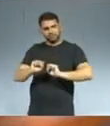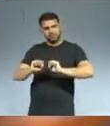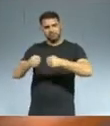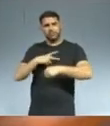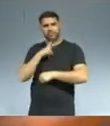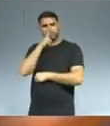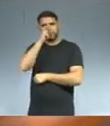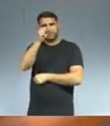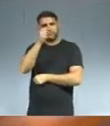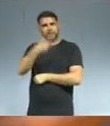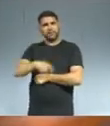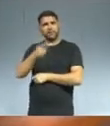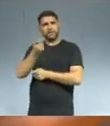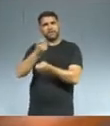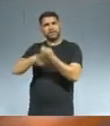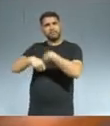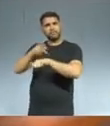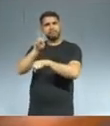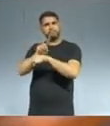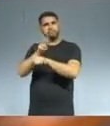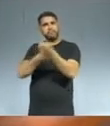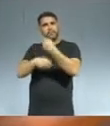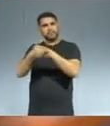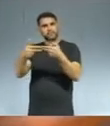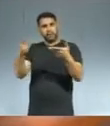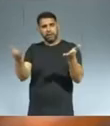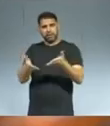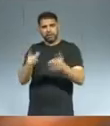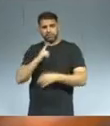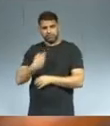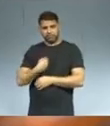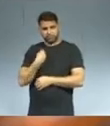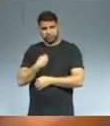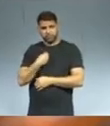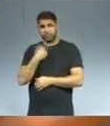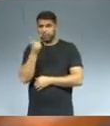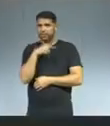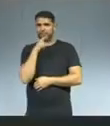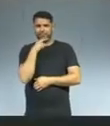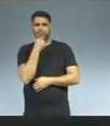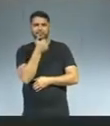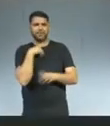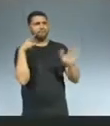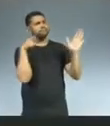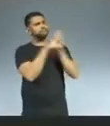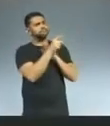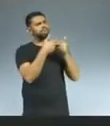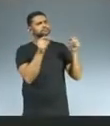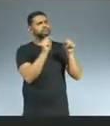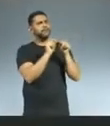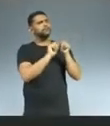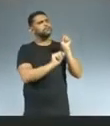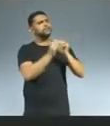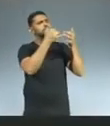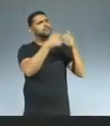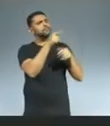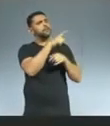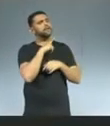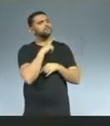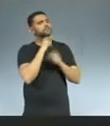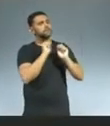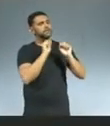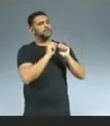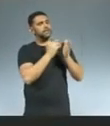nessa potência agroambiental que nós somos hoje e não há dúvida quanto a isso eu lhe fiz essa pergunta exatamente para